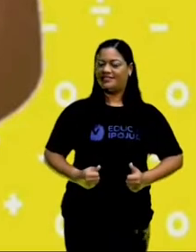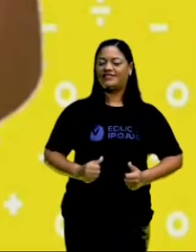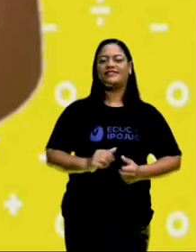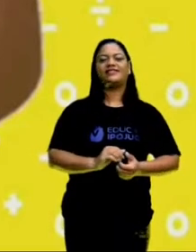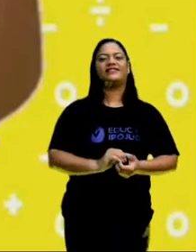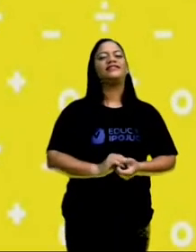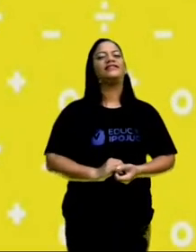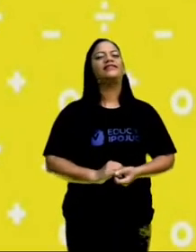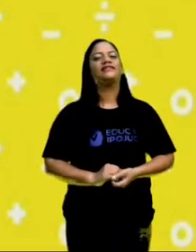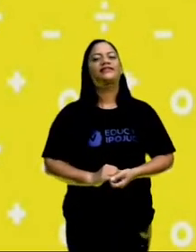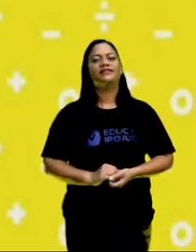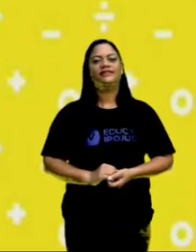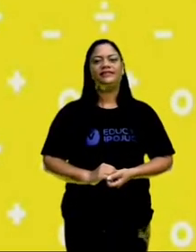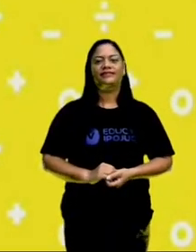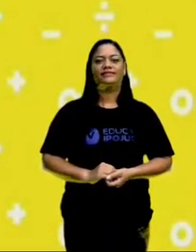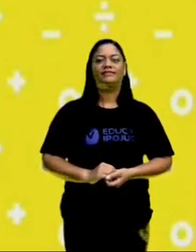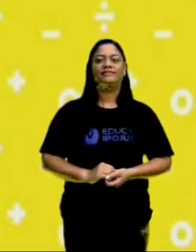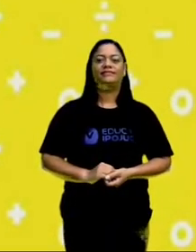higiene.